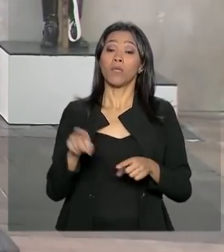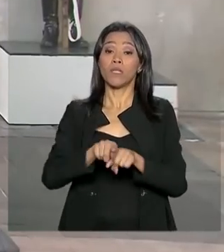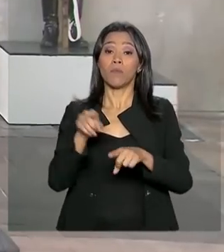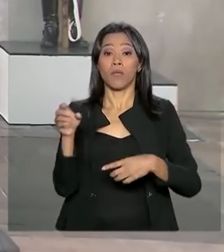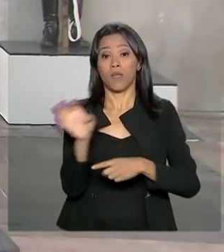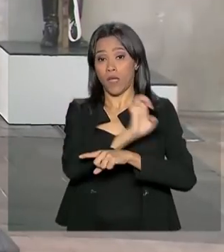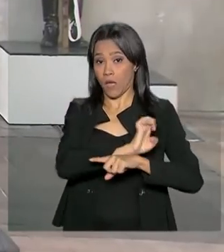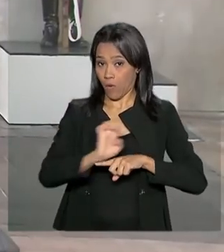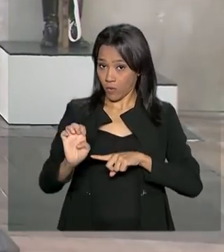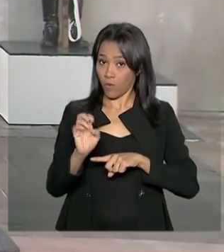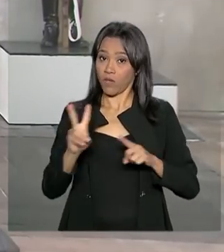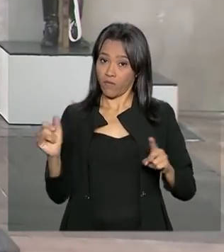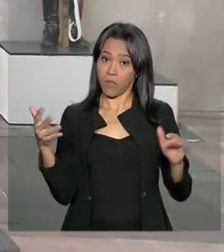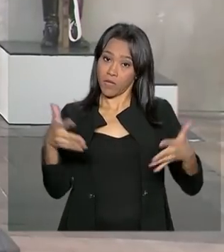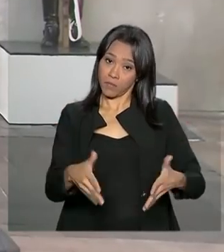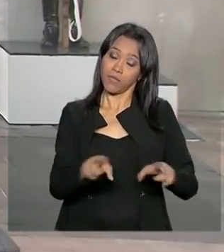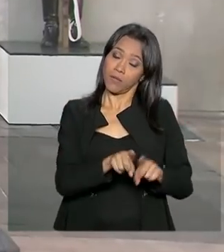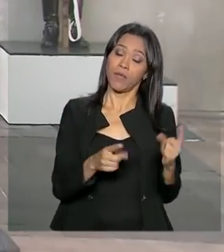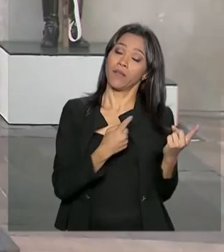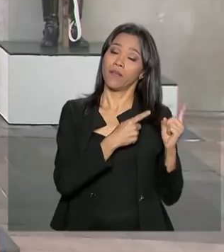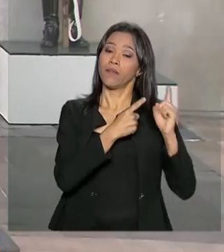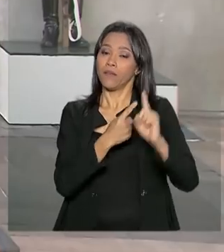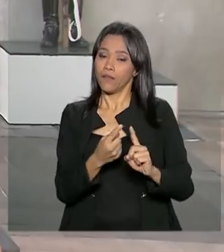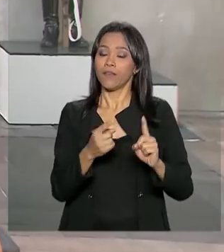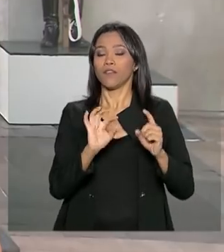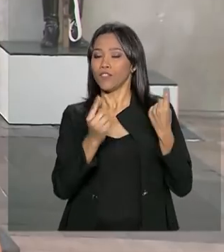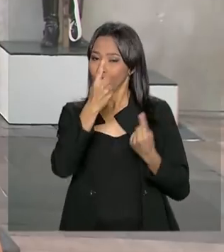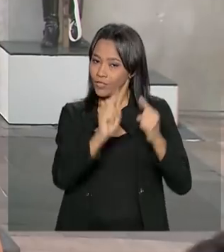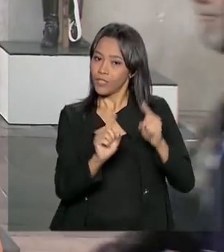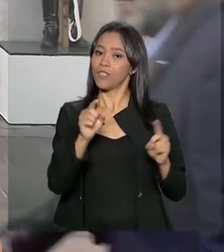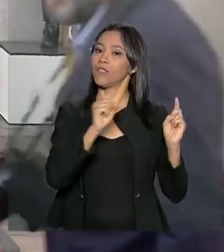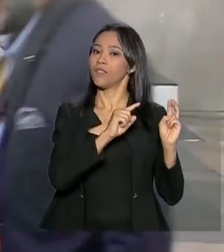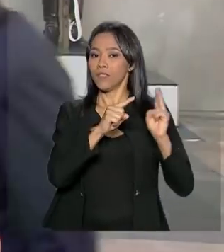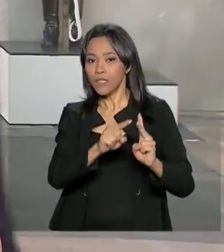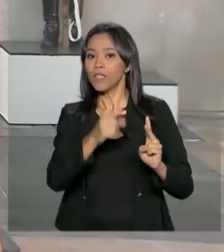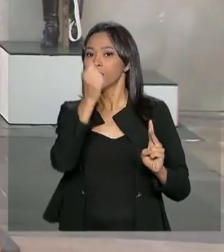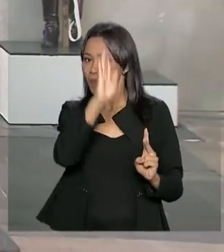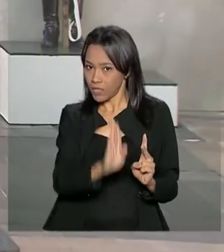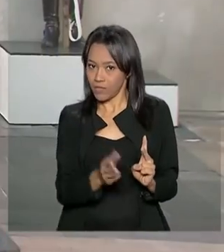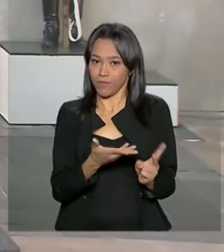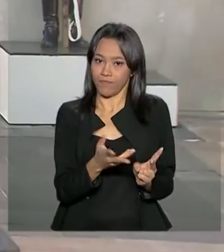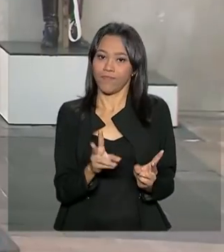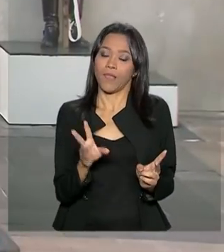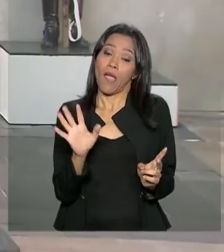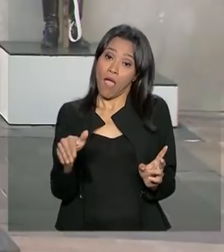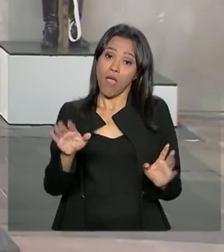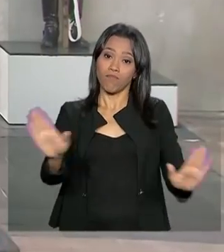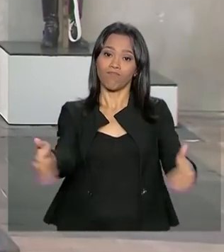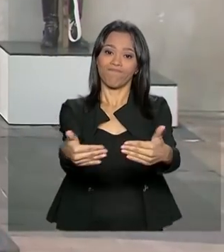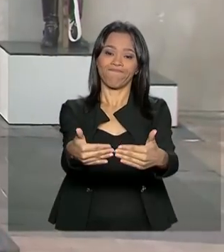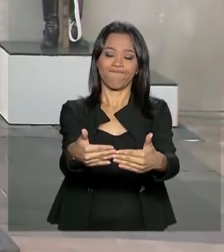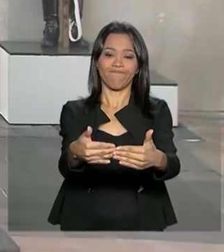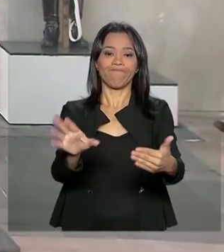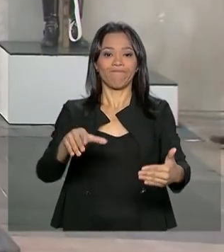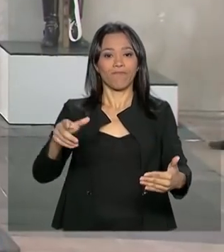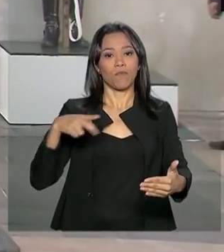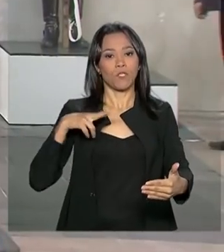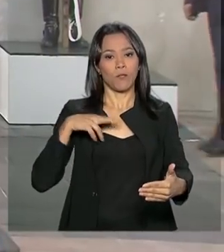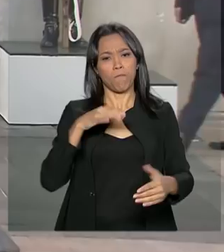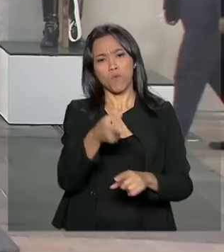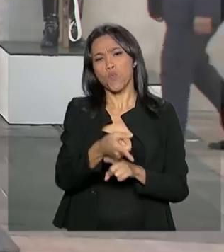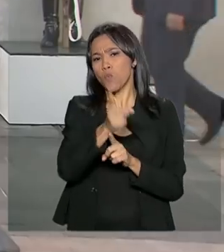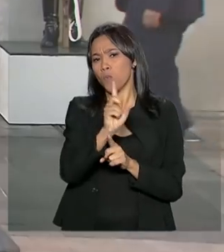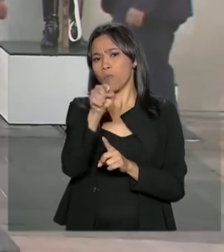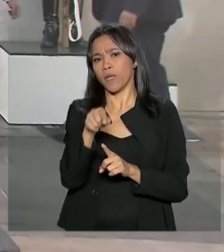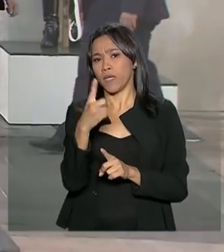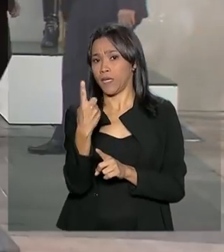que vão participar, além de Chile e o Brasil, é claro. Essas reuniões serão fechadas, como eu já disse, por volta de 1h15 da tarde